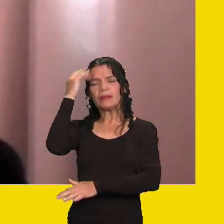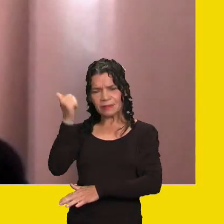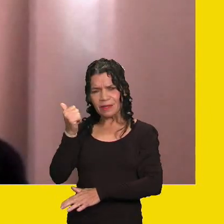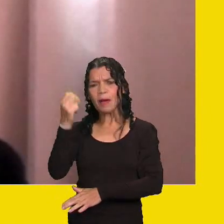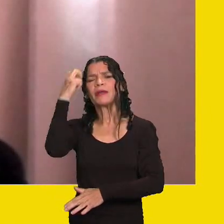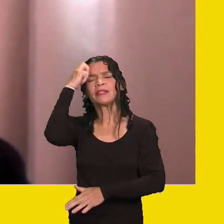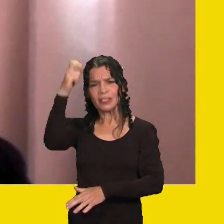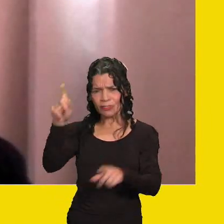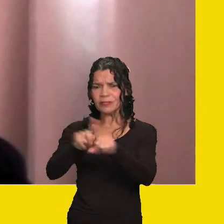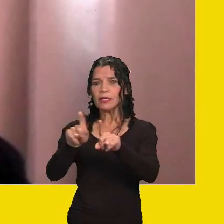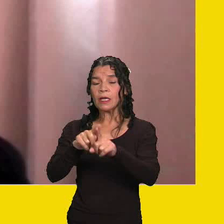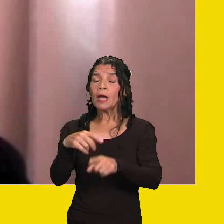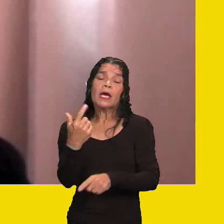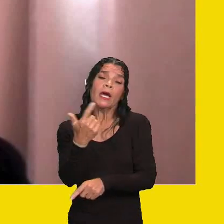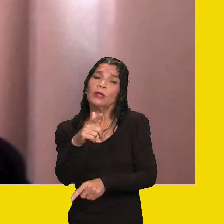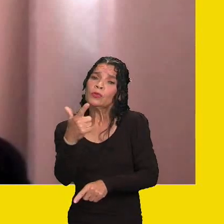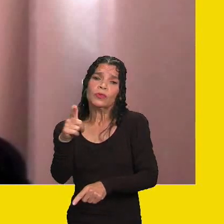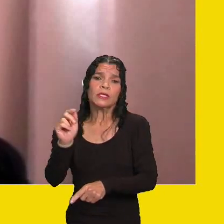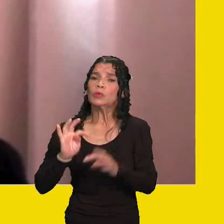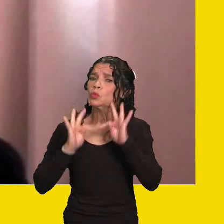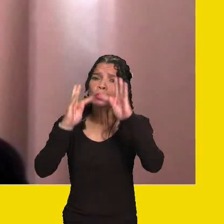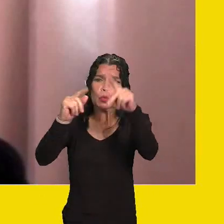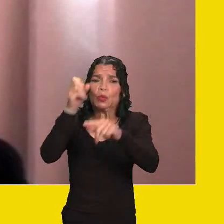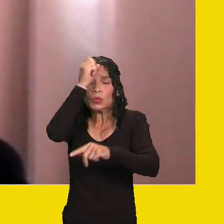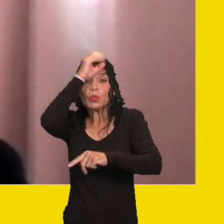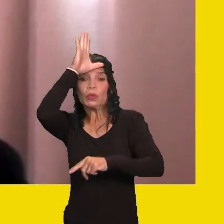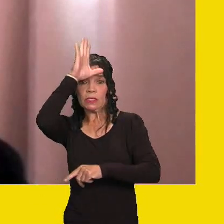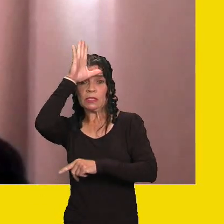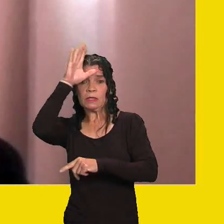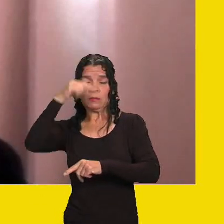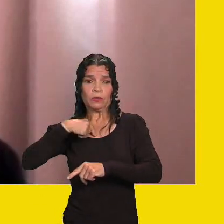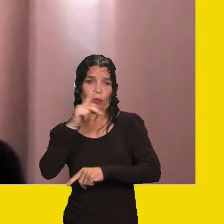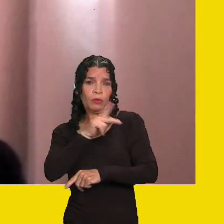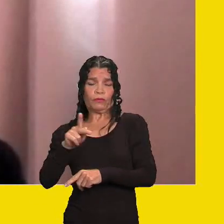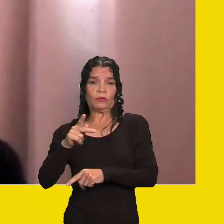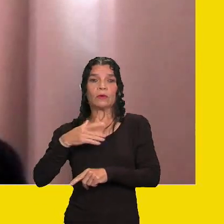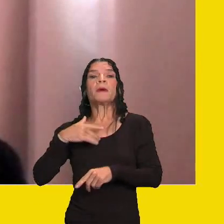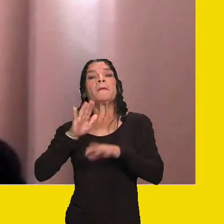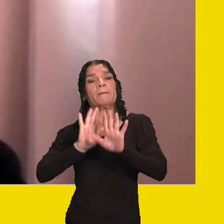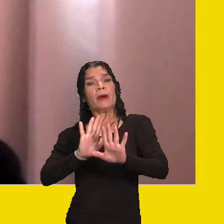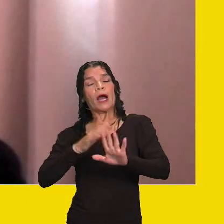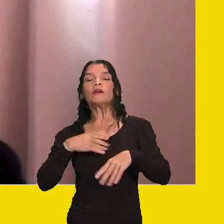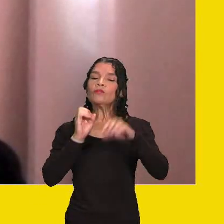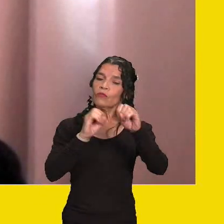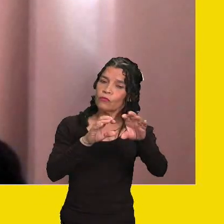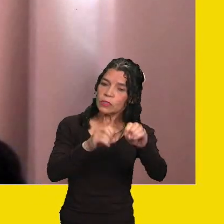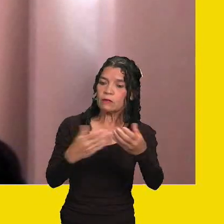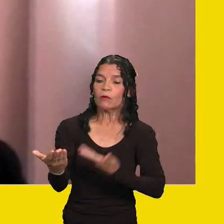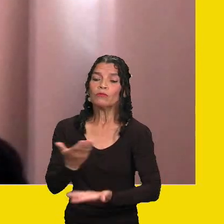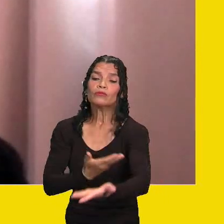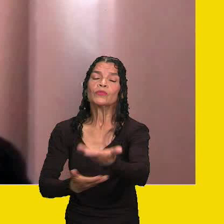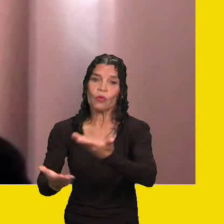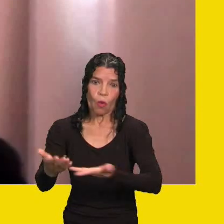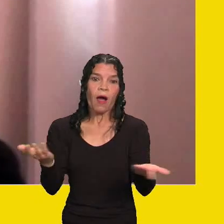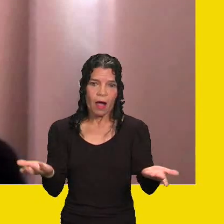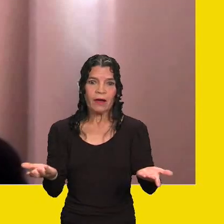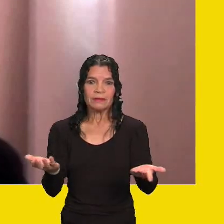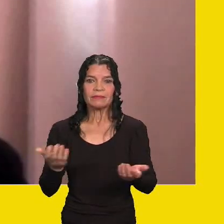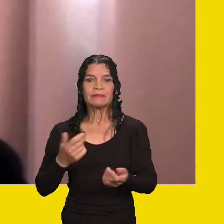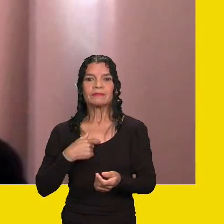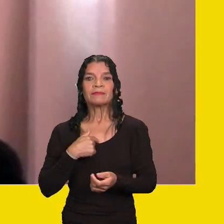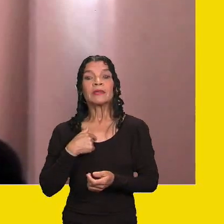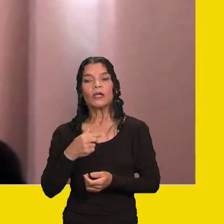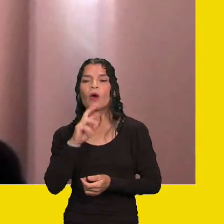o conhecimento, que aquilo que eles me perguntarem e eu não souber, eu vou buscar para passar para eles, né? Que aí eu trago